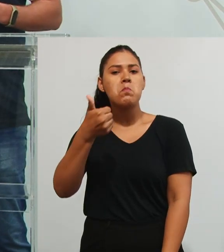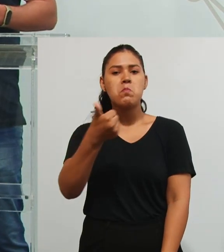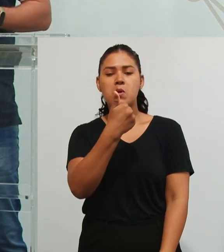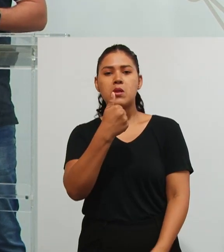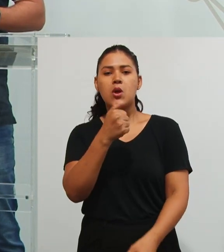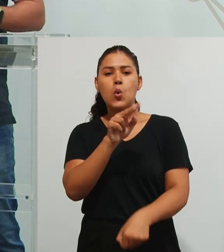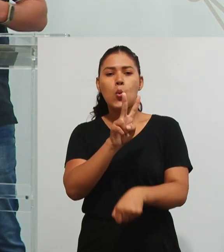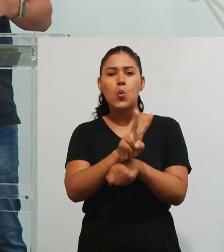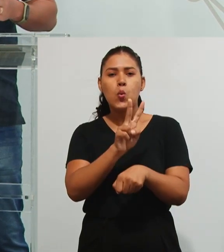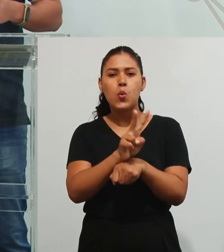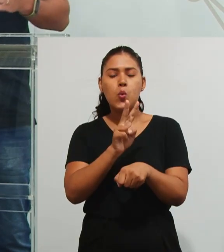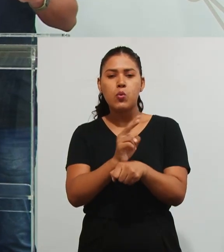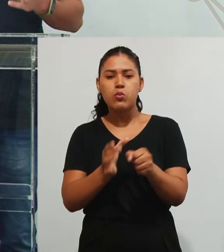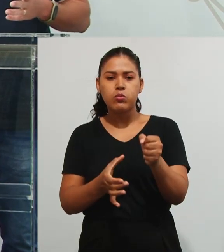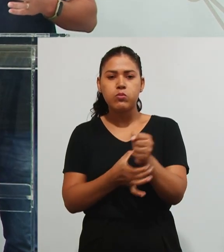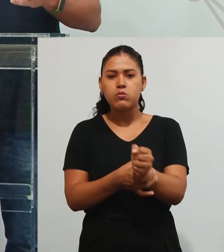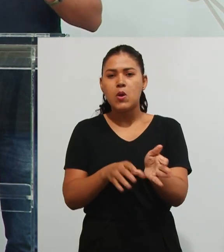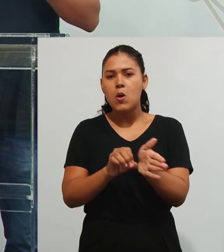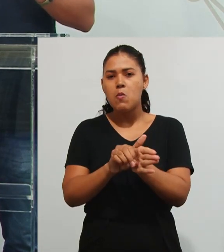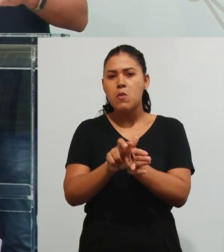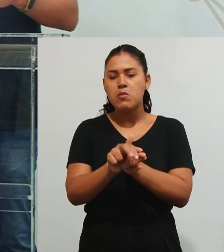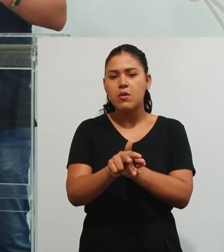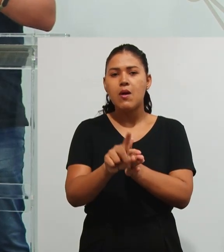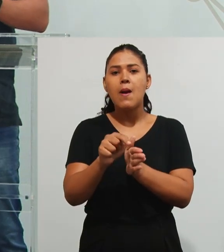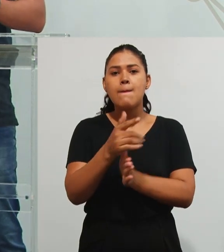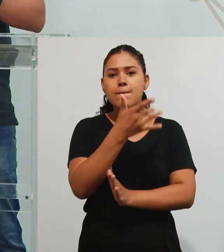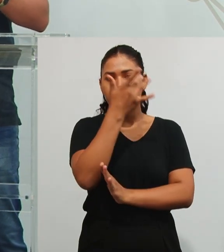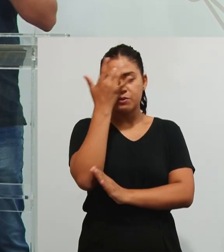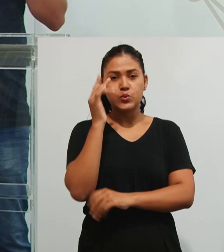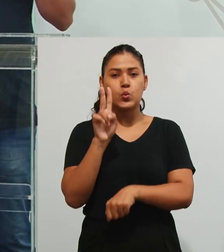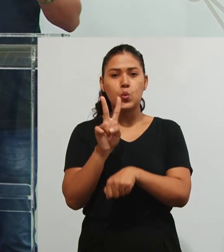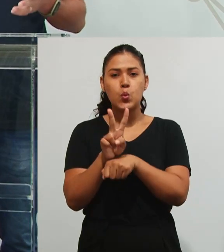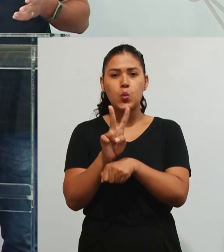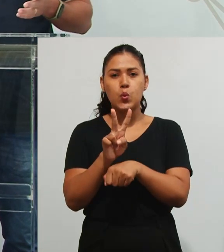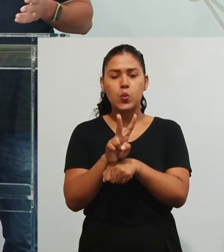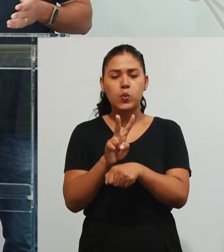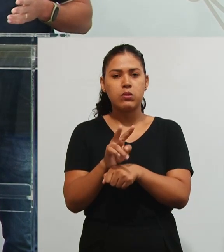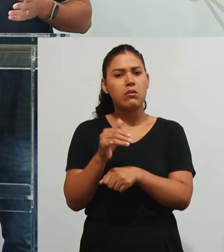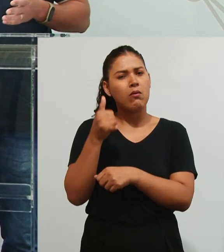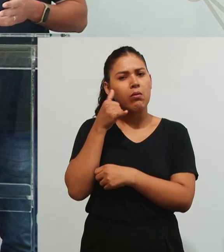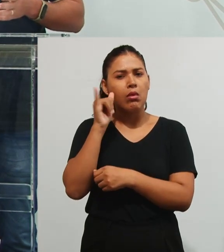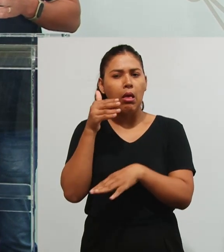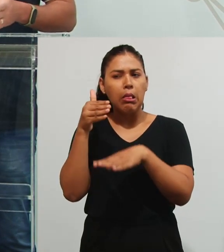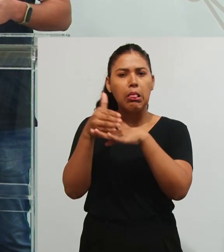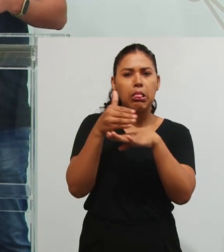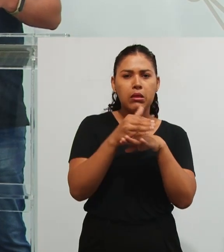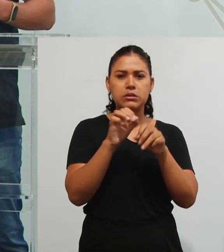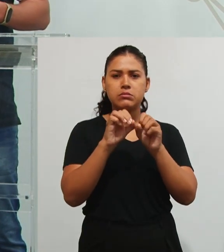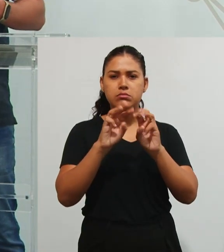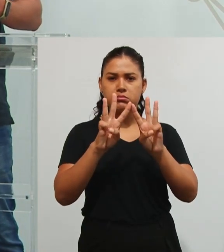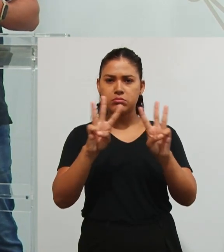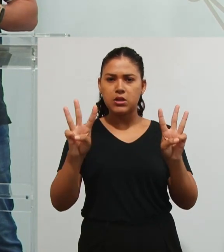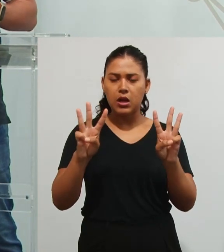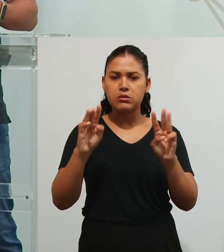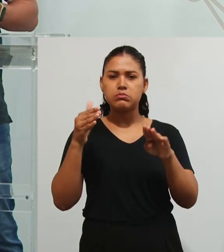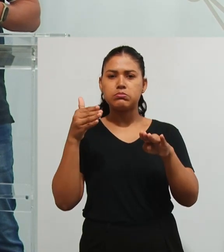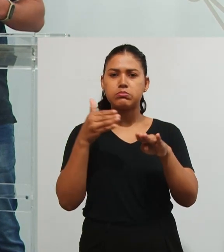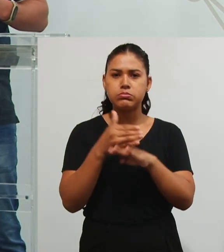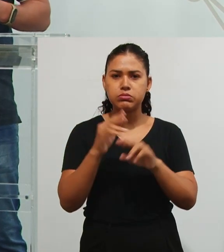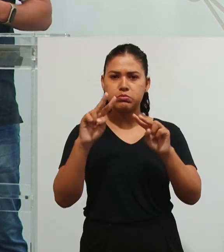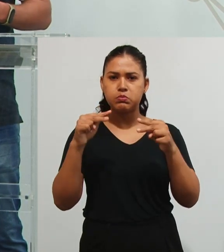o usuário. Então ele precisa ter consciência daquilo que ele está acessando, daquilo que ele está utilizando, para que não